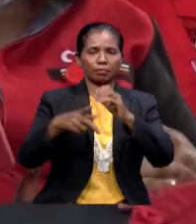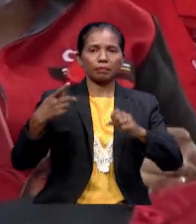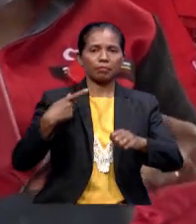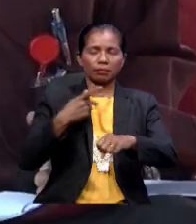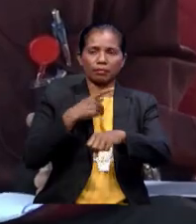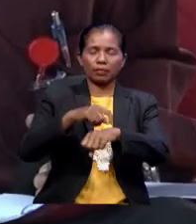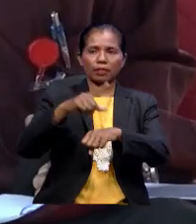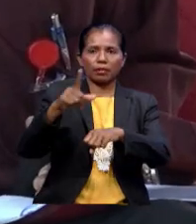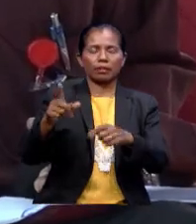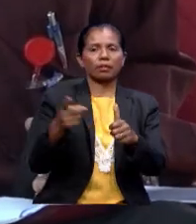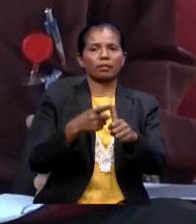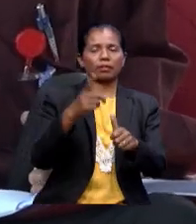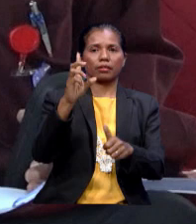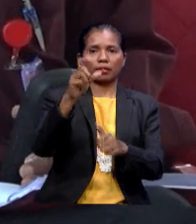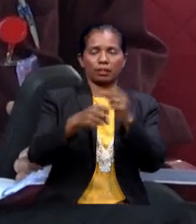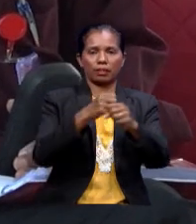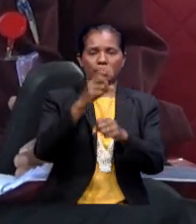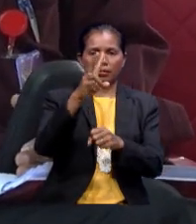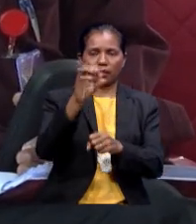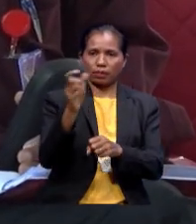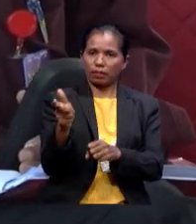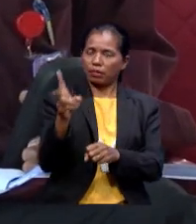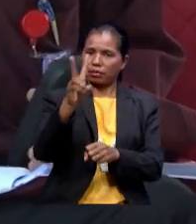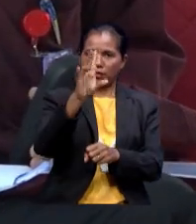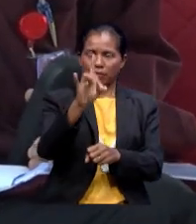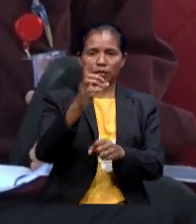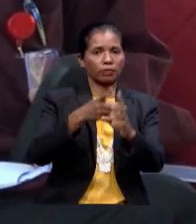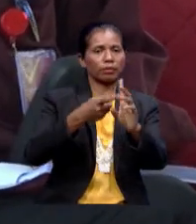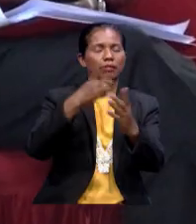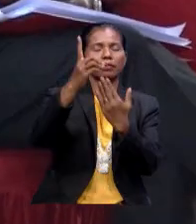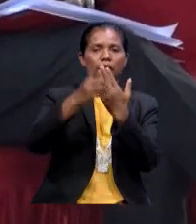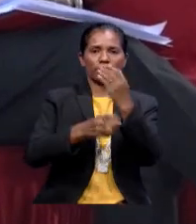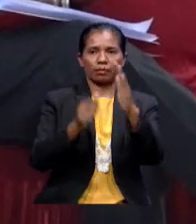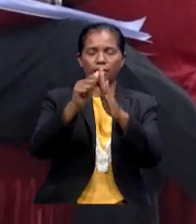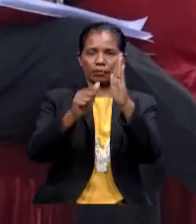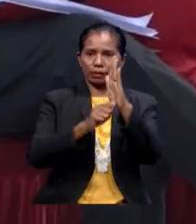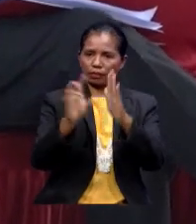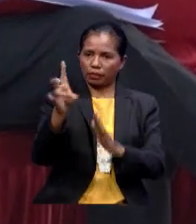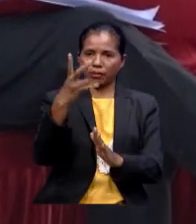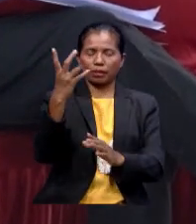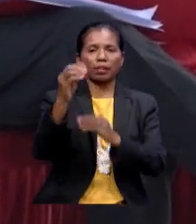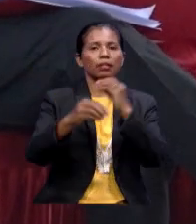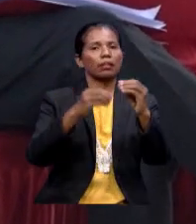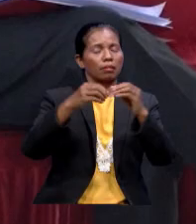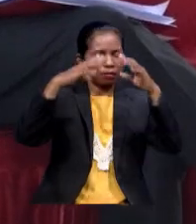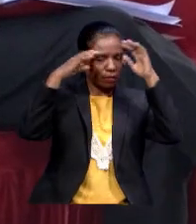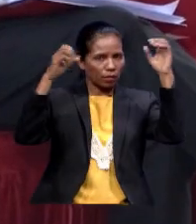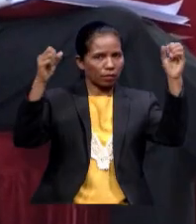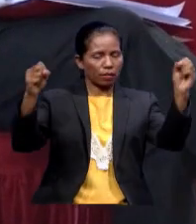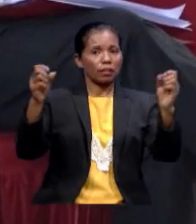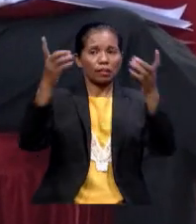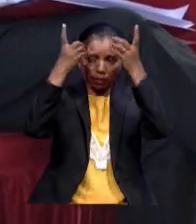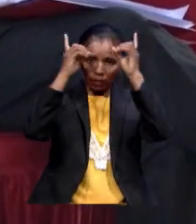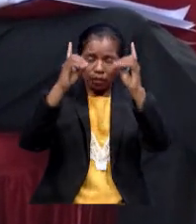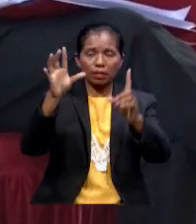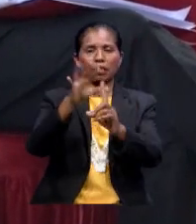numero nem baratina rihun ruanen loro ruanure senualo fulan dezembro artigo san resen hitu konaba Presidente Republika Mark Eleison